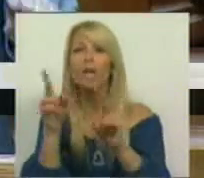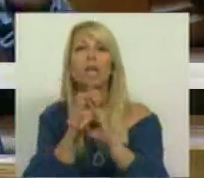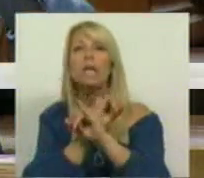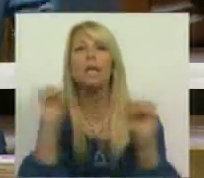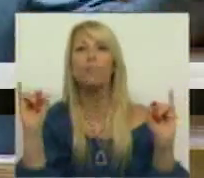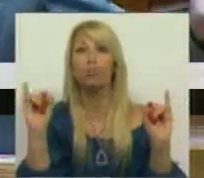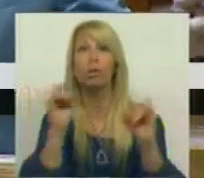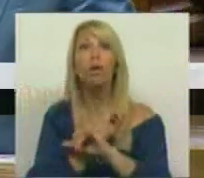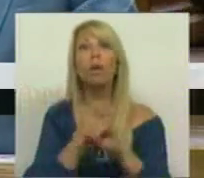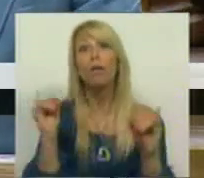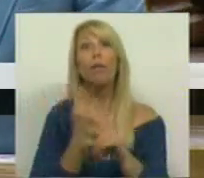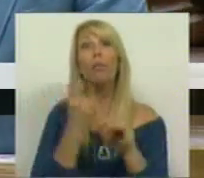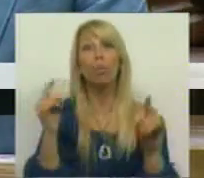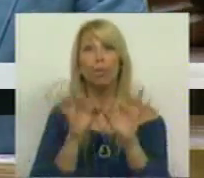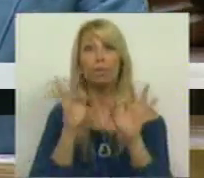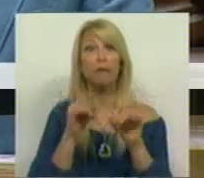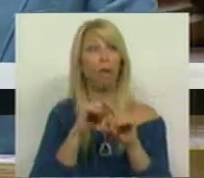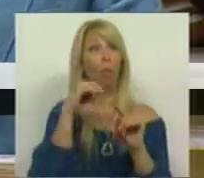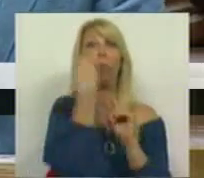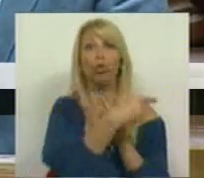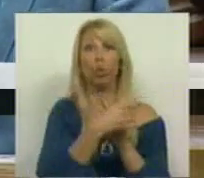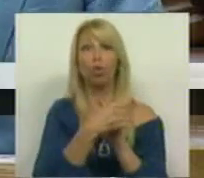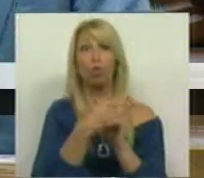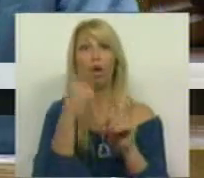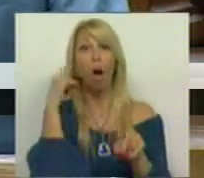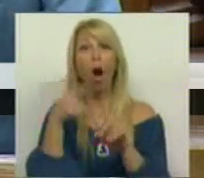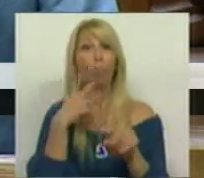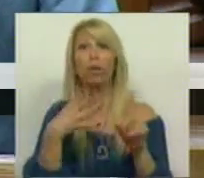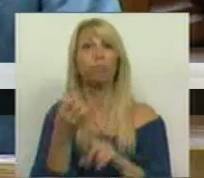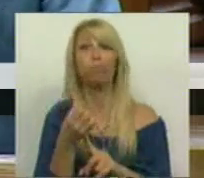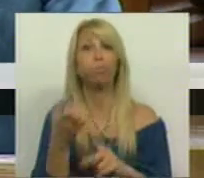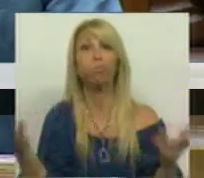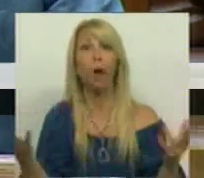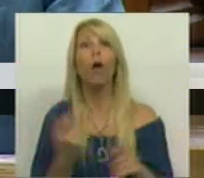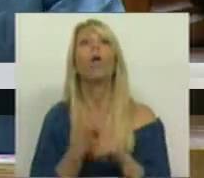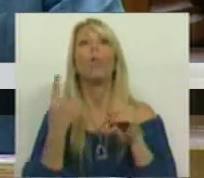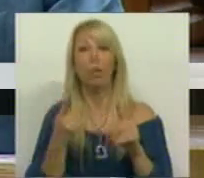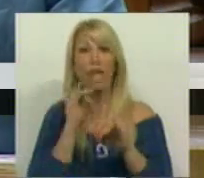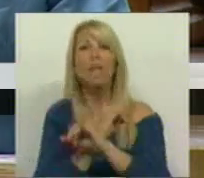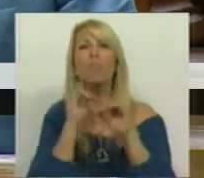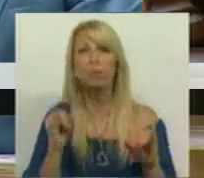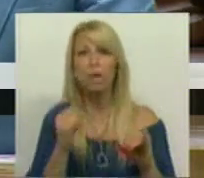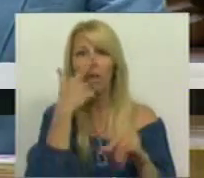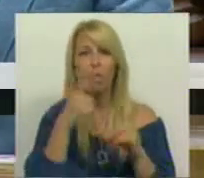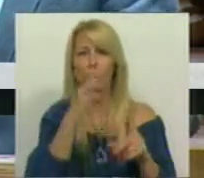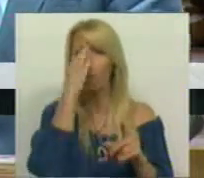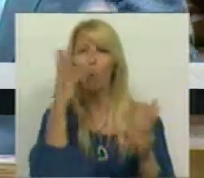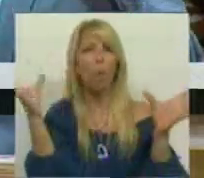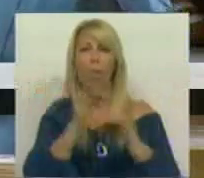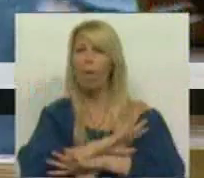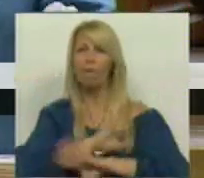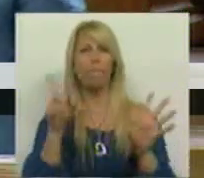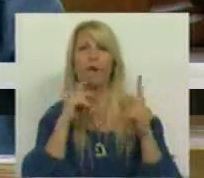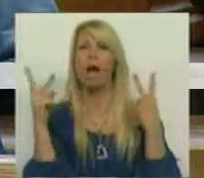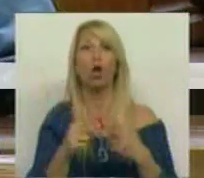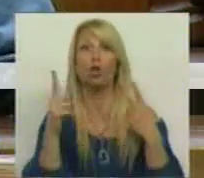Impossível porque, como todos os outros, as suas metas não serão alcançadas. Mas impossível porque as pessoas já não aguentam mais a austeridade e